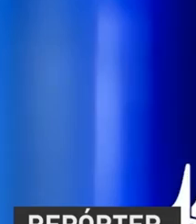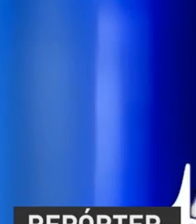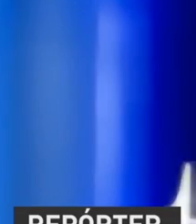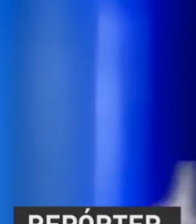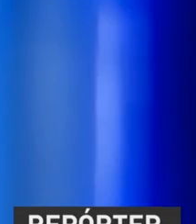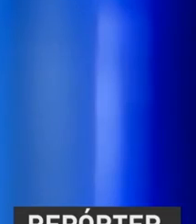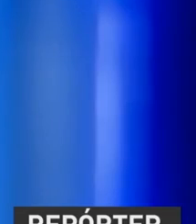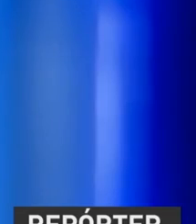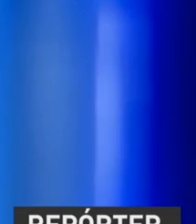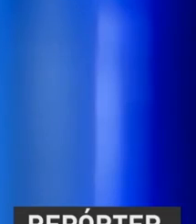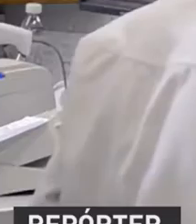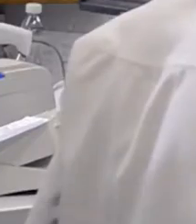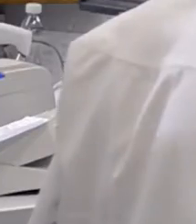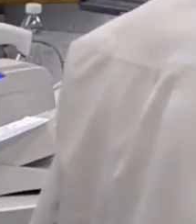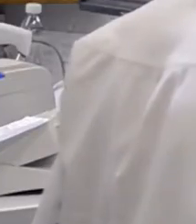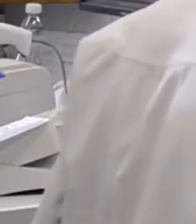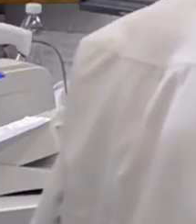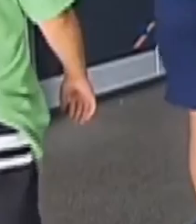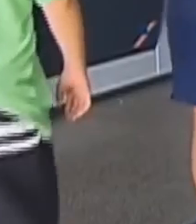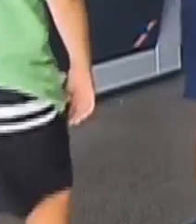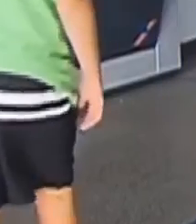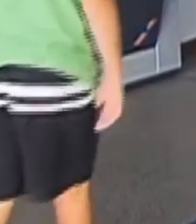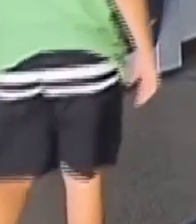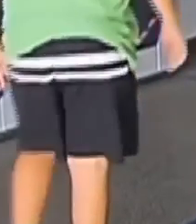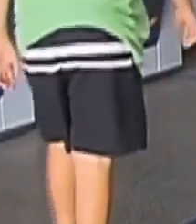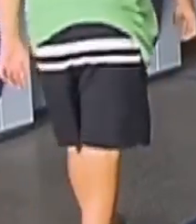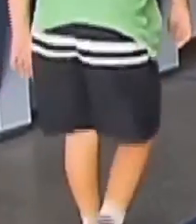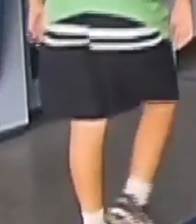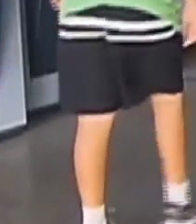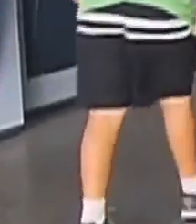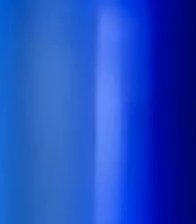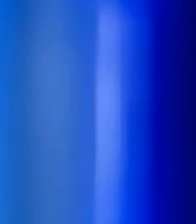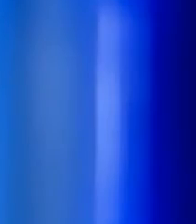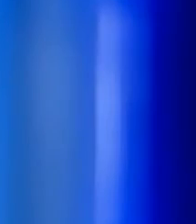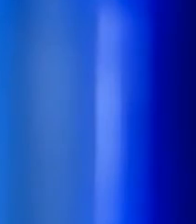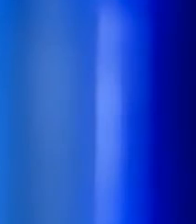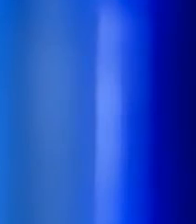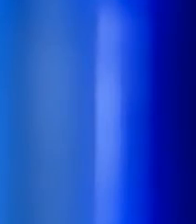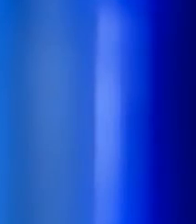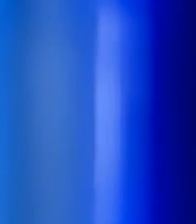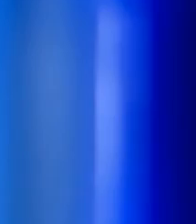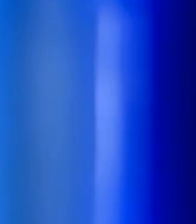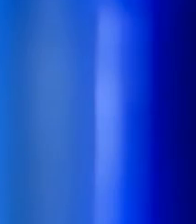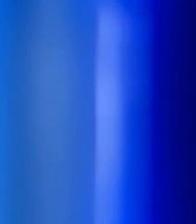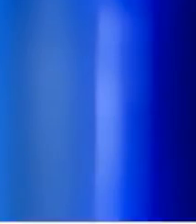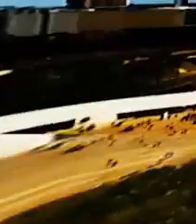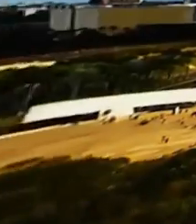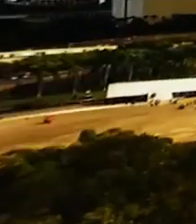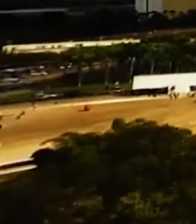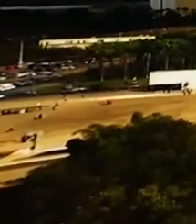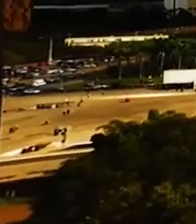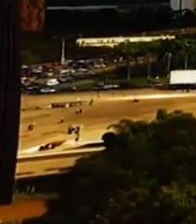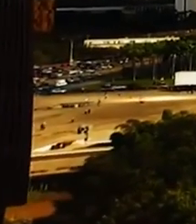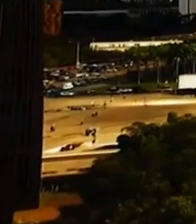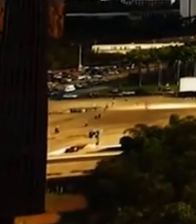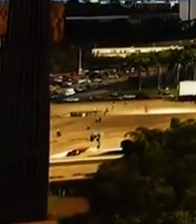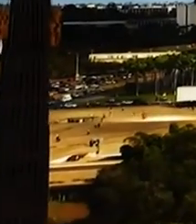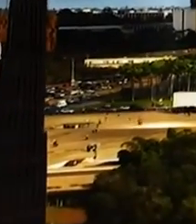dele próprio para usar em outras finalidades e também vai usar para fazer algum investimento.